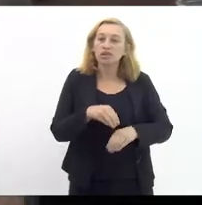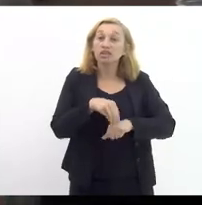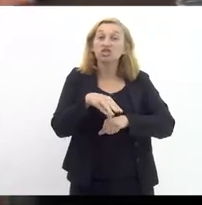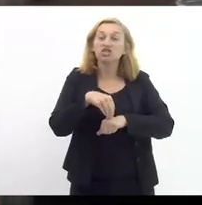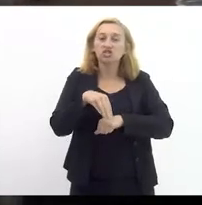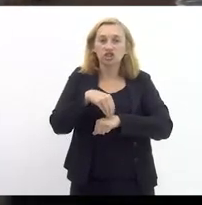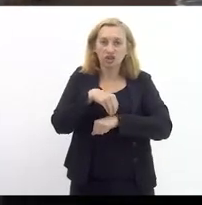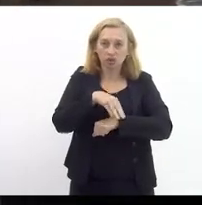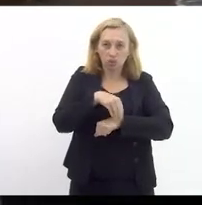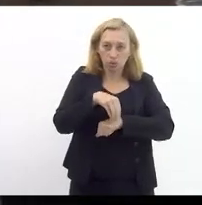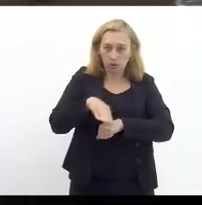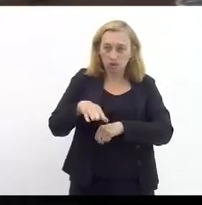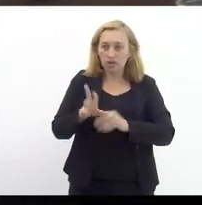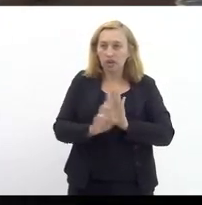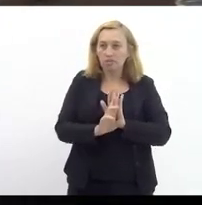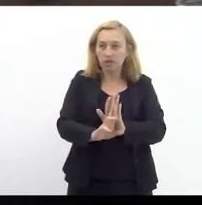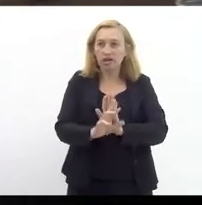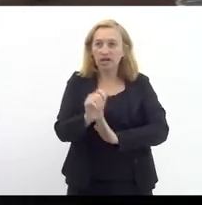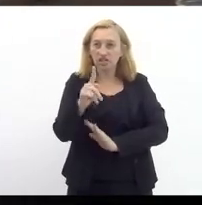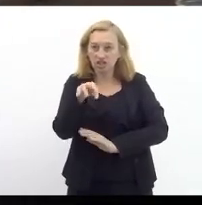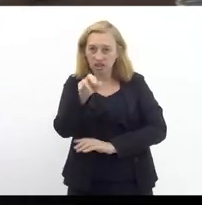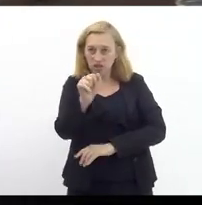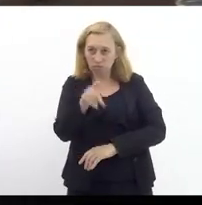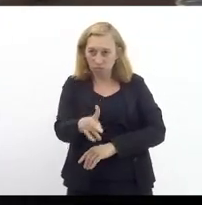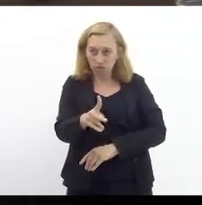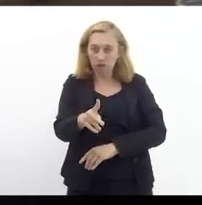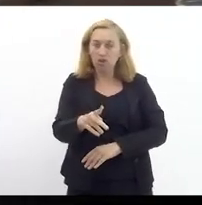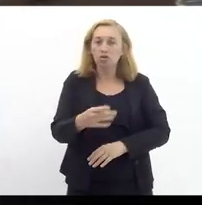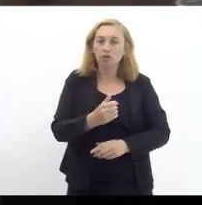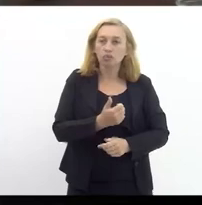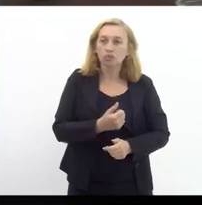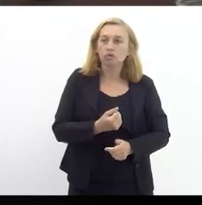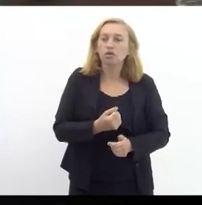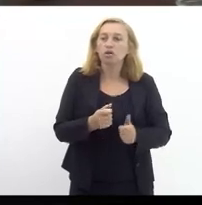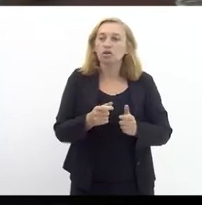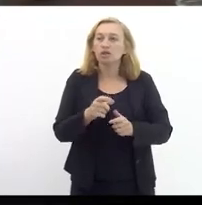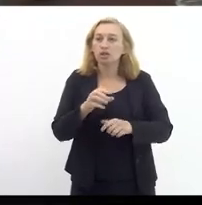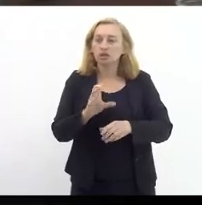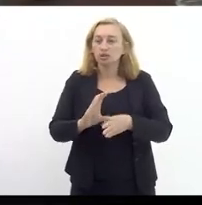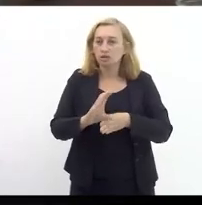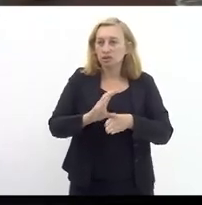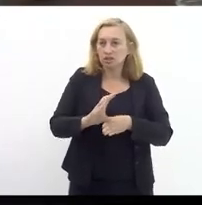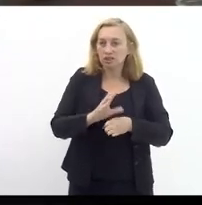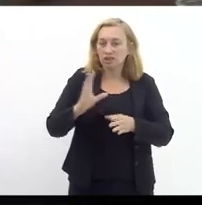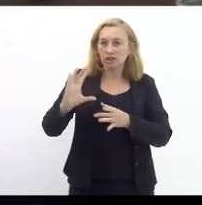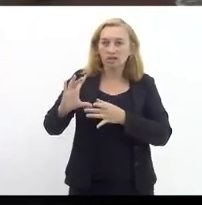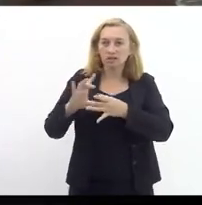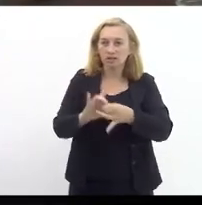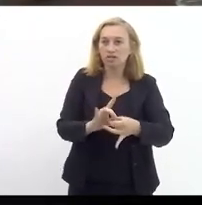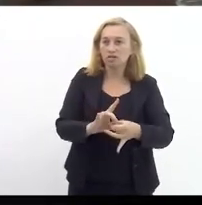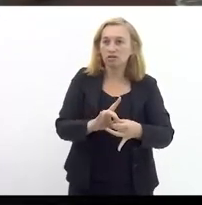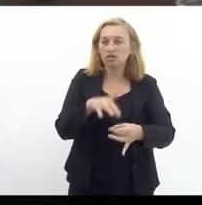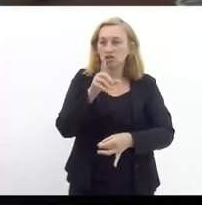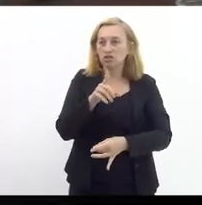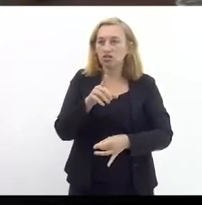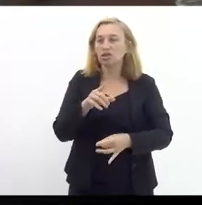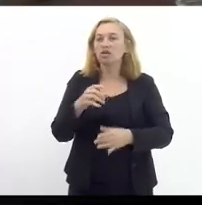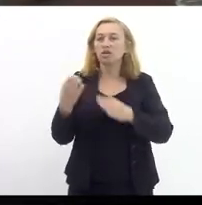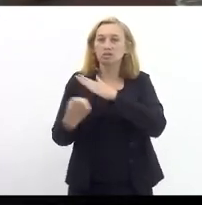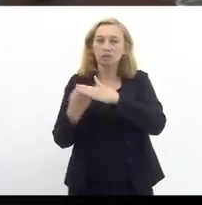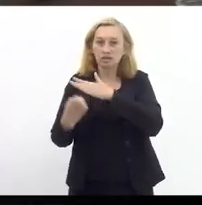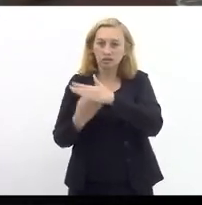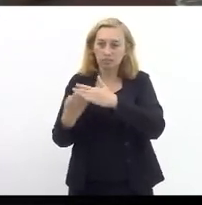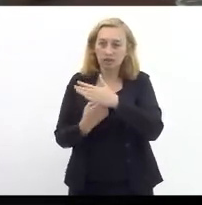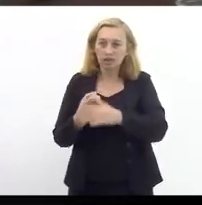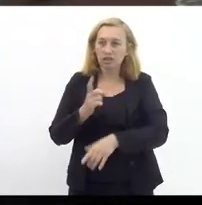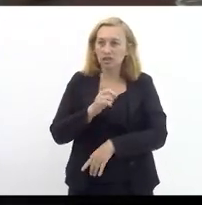indicações dos que representam a Getrans, porque, na verdade, grande parte dos conselheiros tem relação direta, vinculação direta com as empresas concessionárias